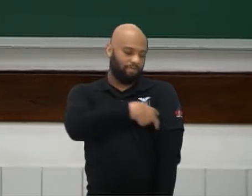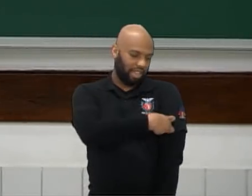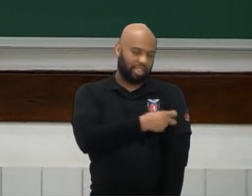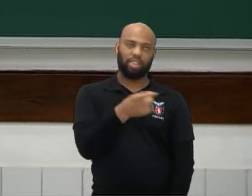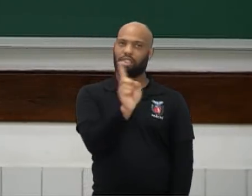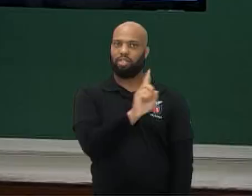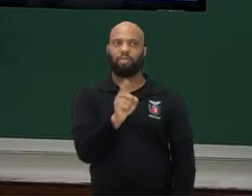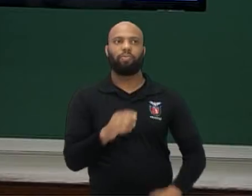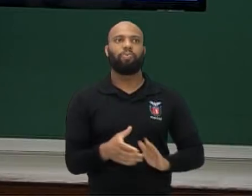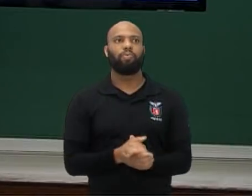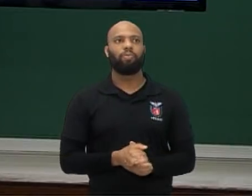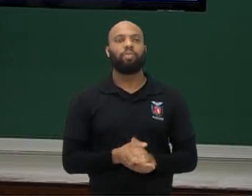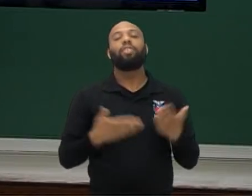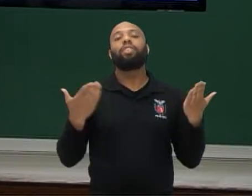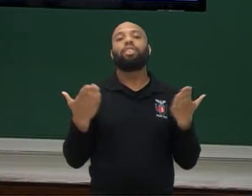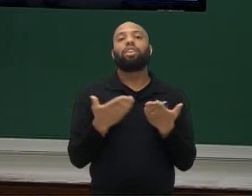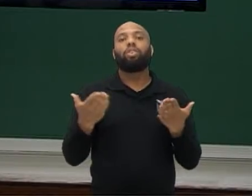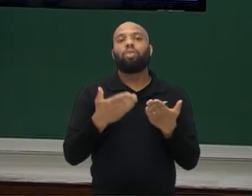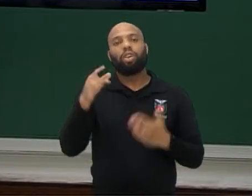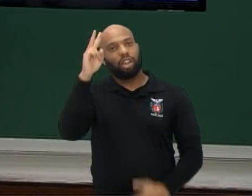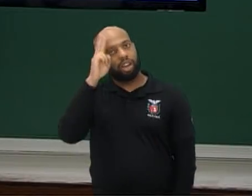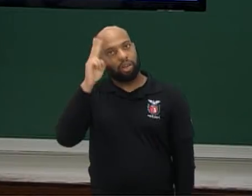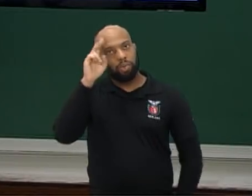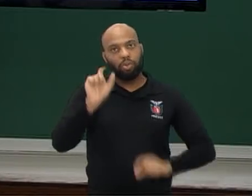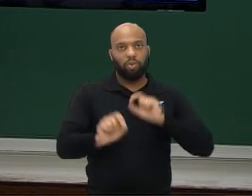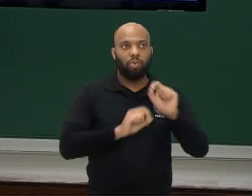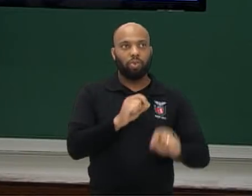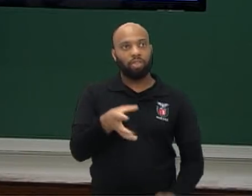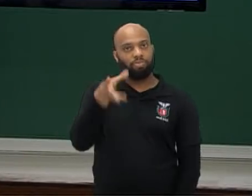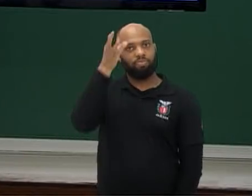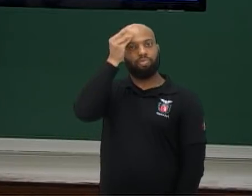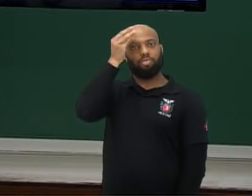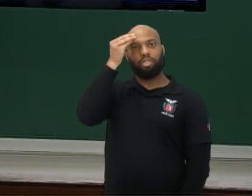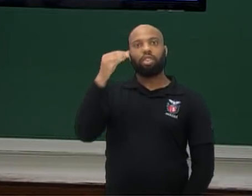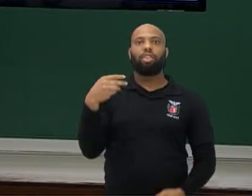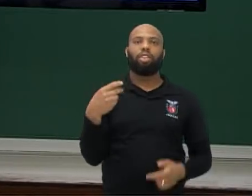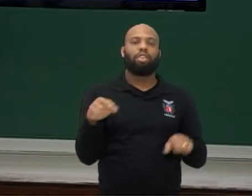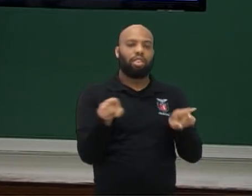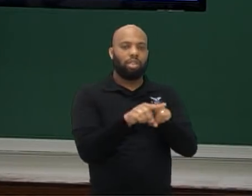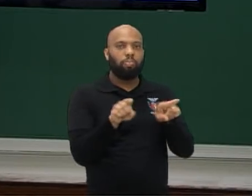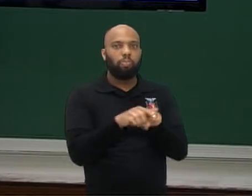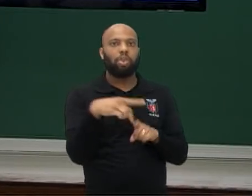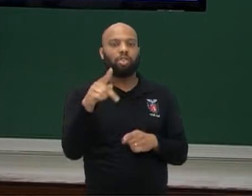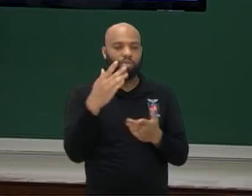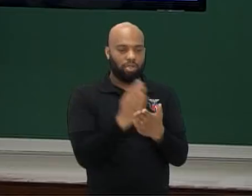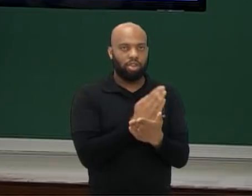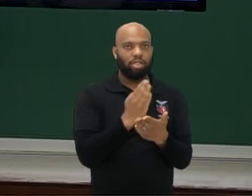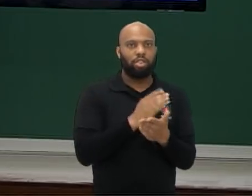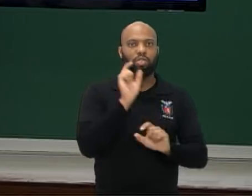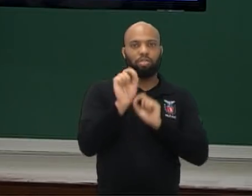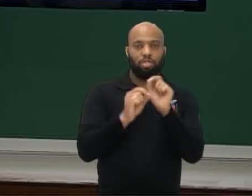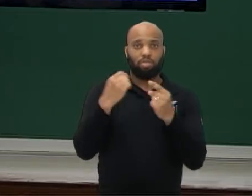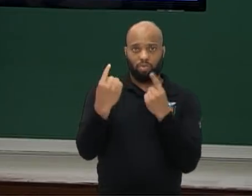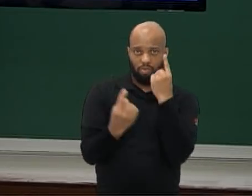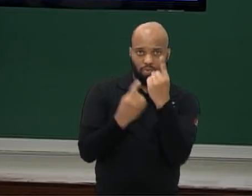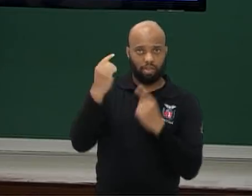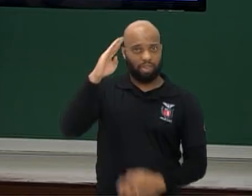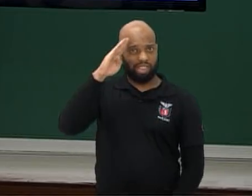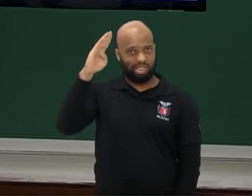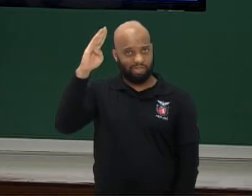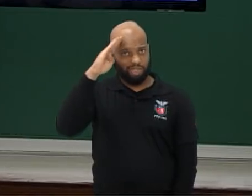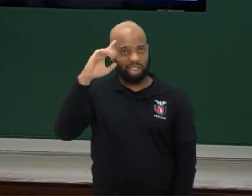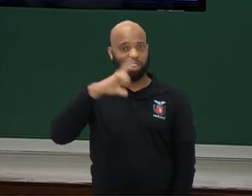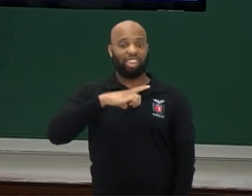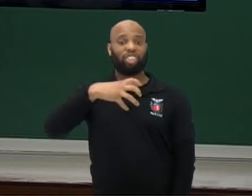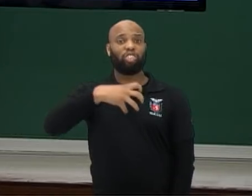elas. Agora vamos recordar e vamos fixar no caderninho de vocês quais são os principais